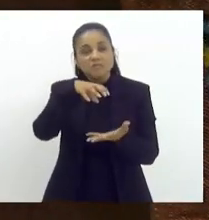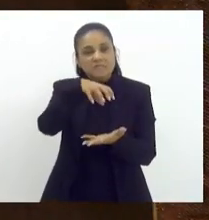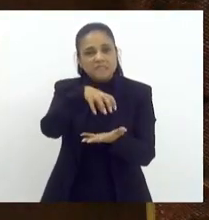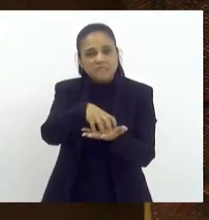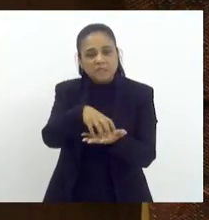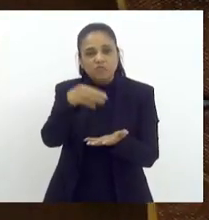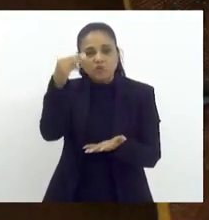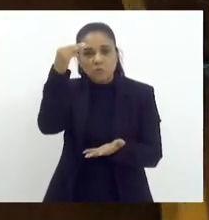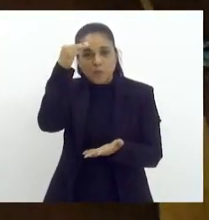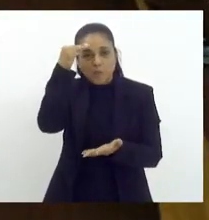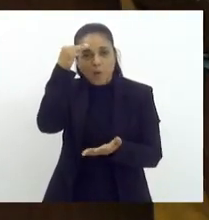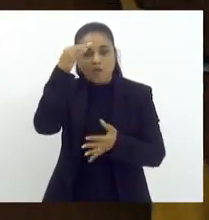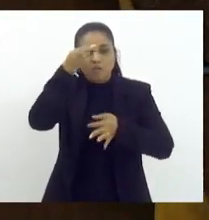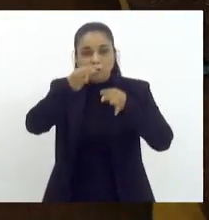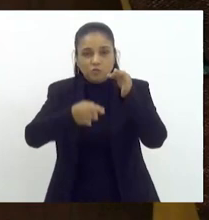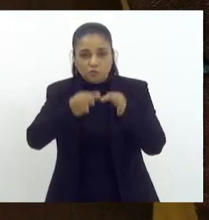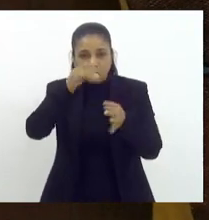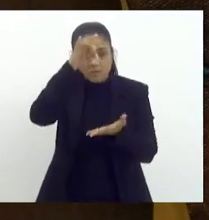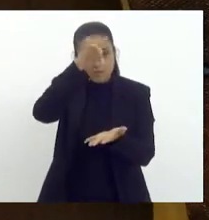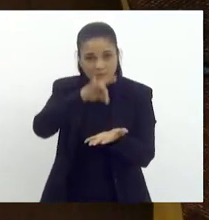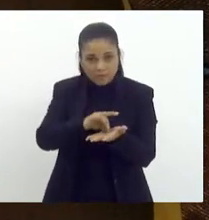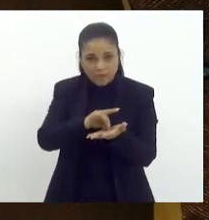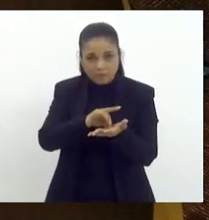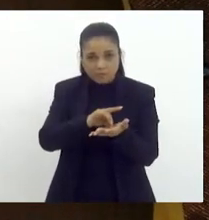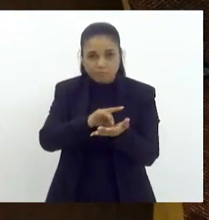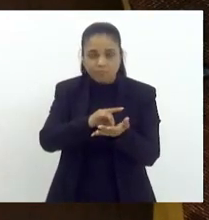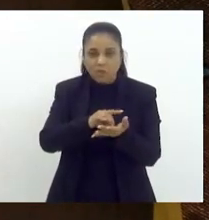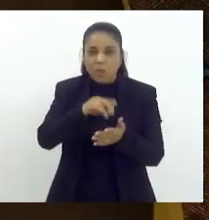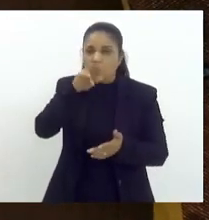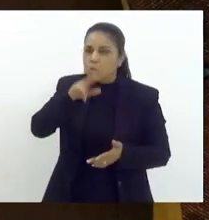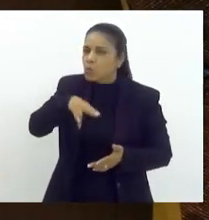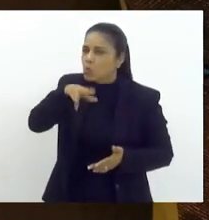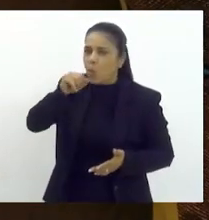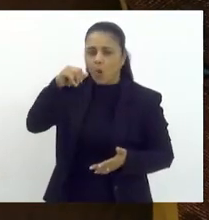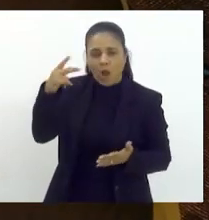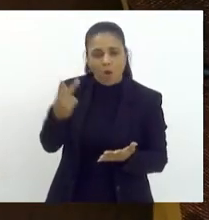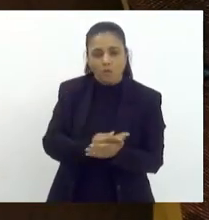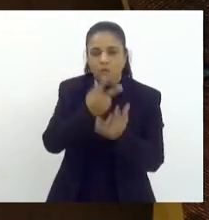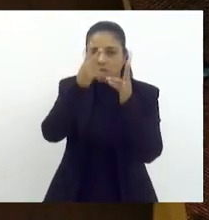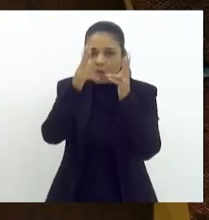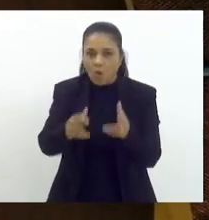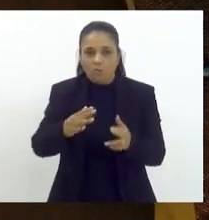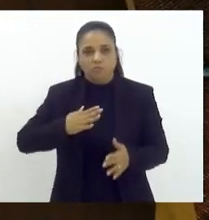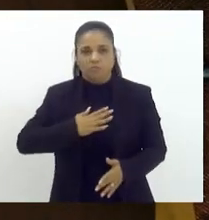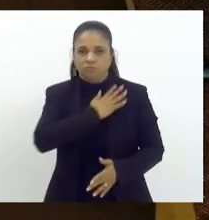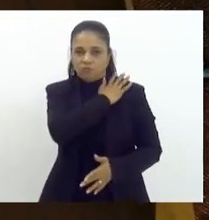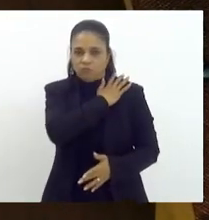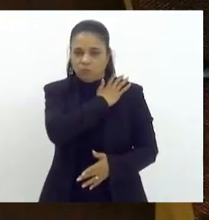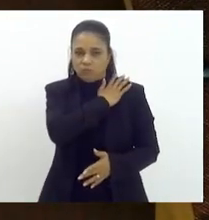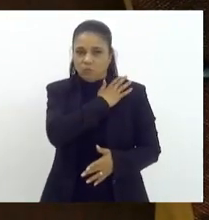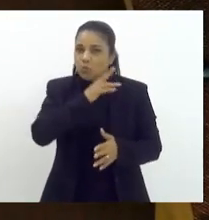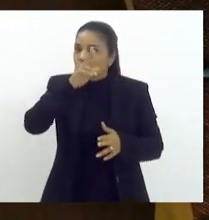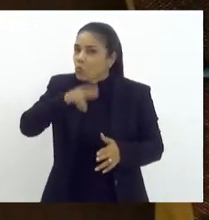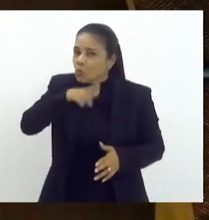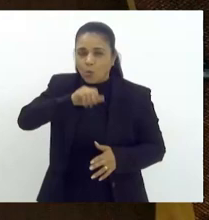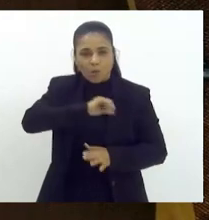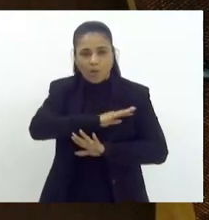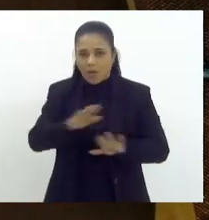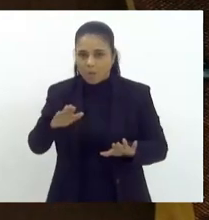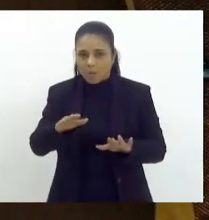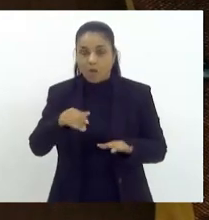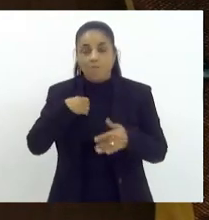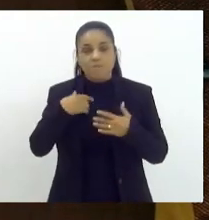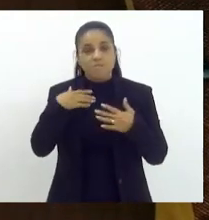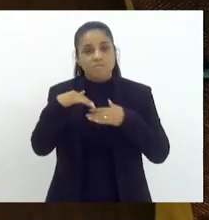memória verdade de justiça para que nunca mais aconteça o que aconteceu na ditadura militar a minha cidade ela vive